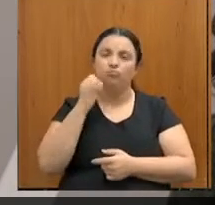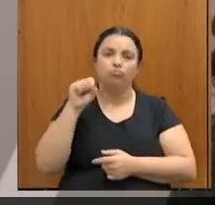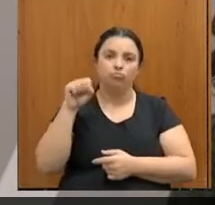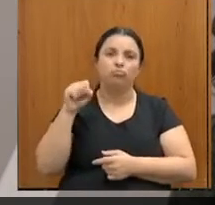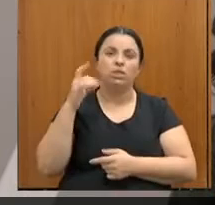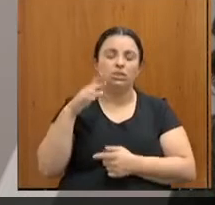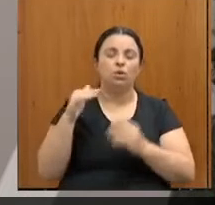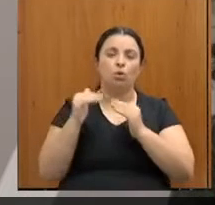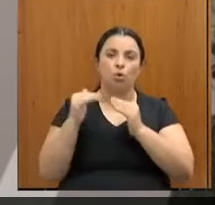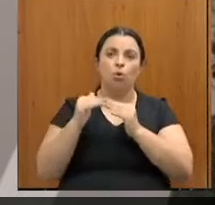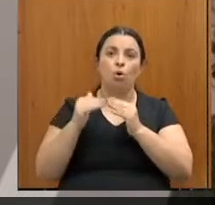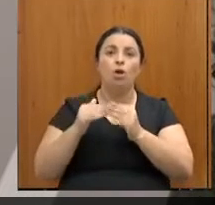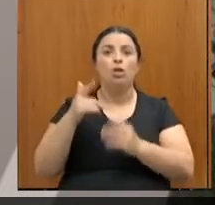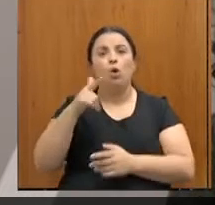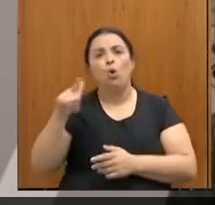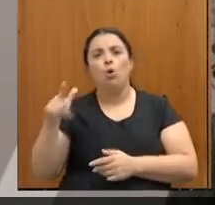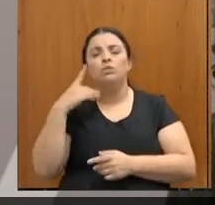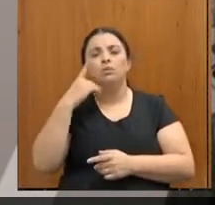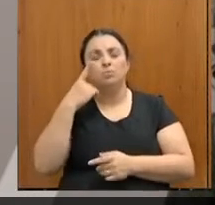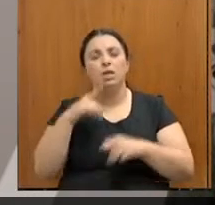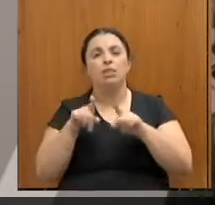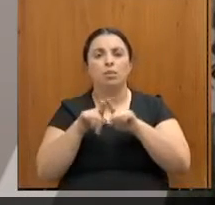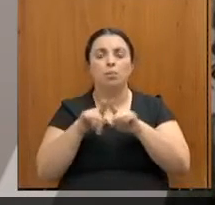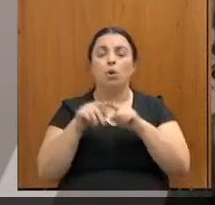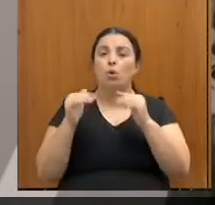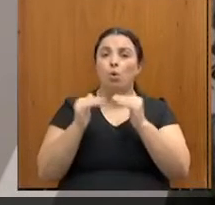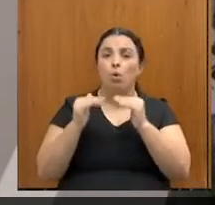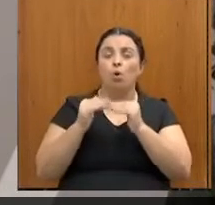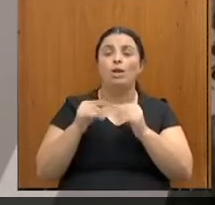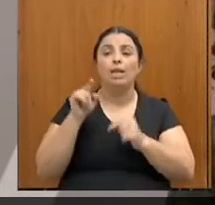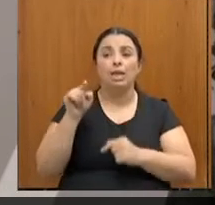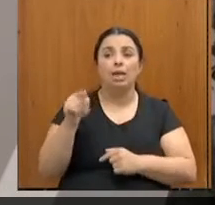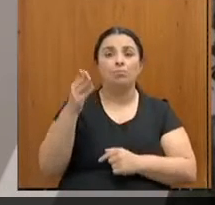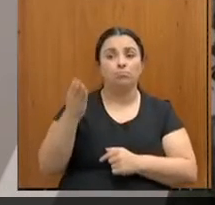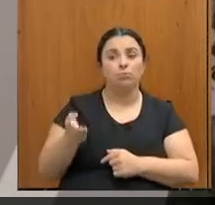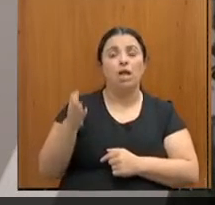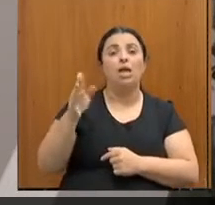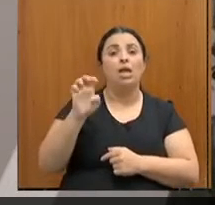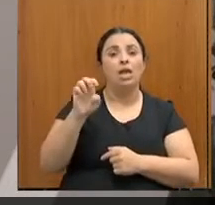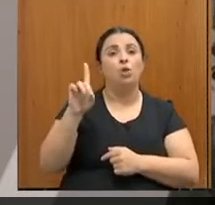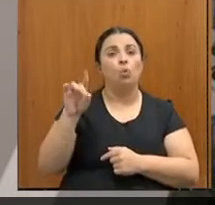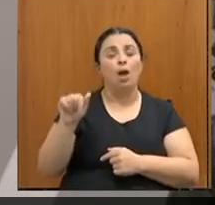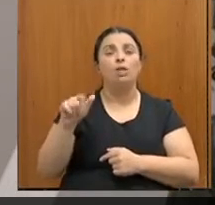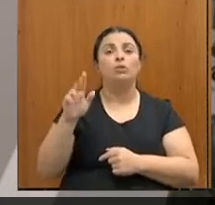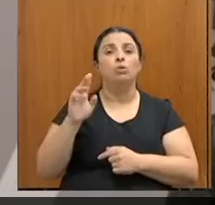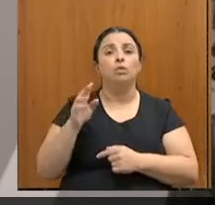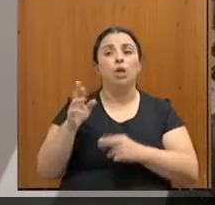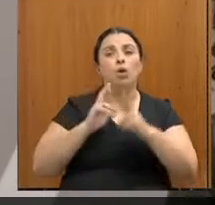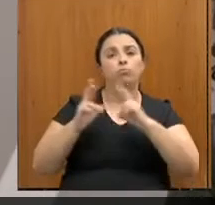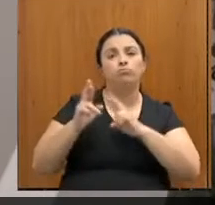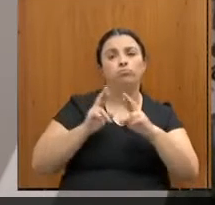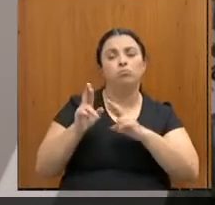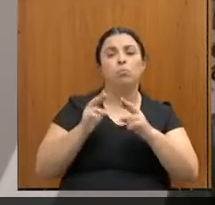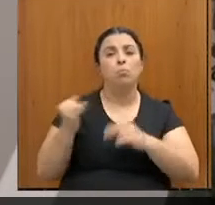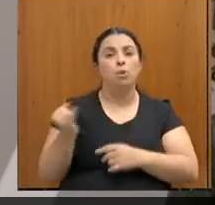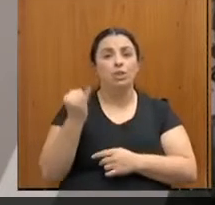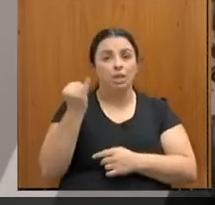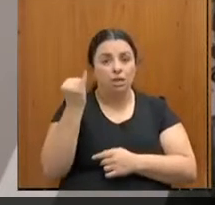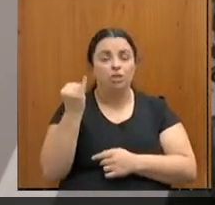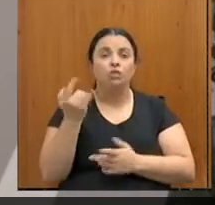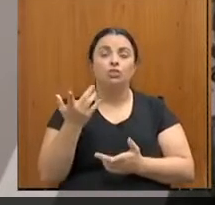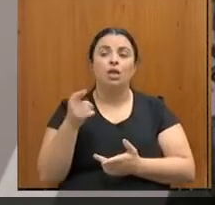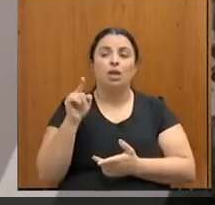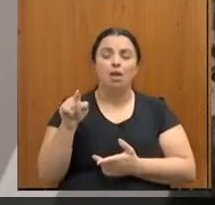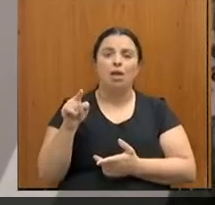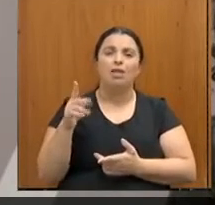que quase todos os deputados aqui também vão confirmar que o e o fio de uma ponte muito importante que a gente leva ele